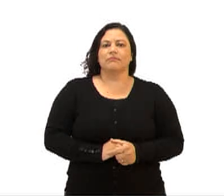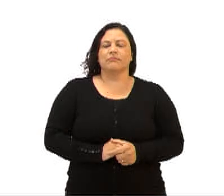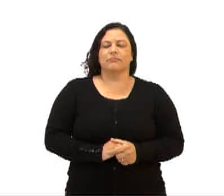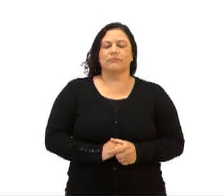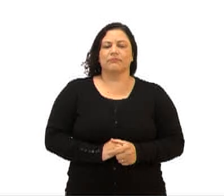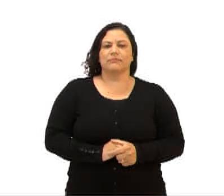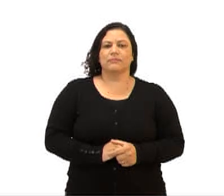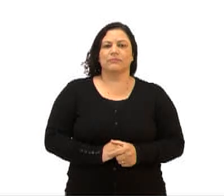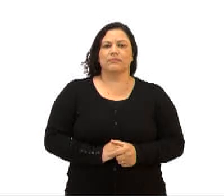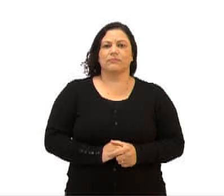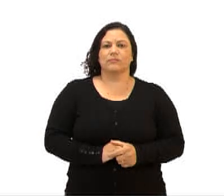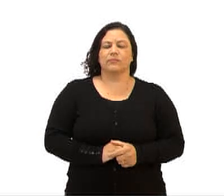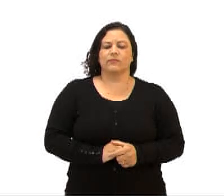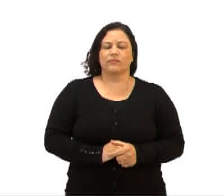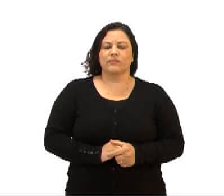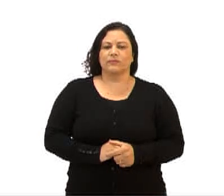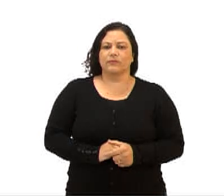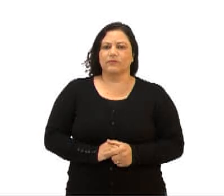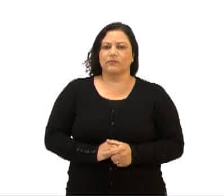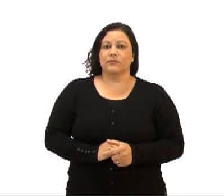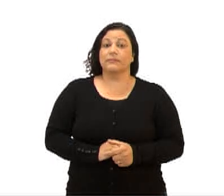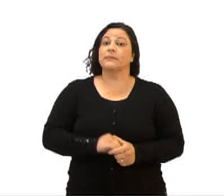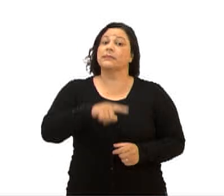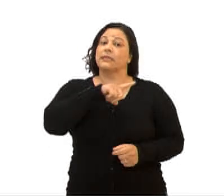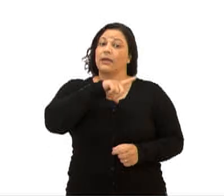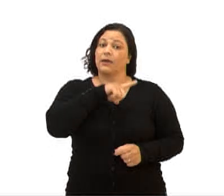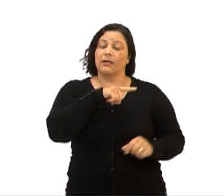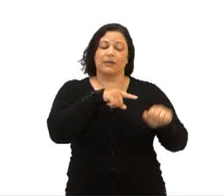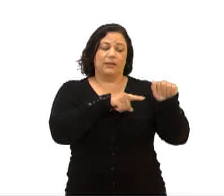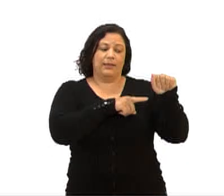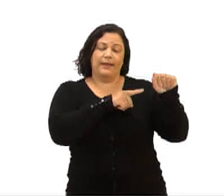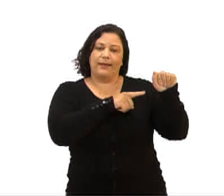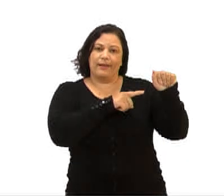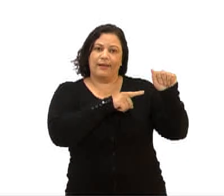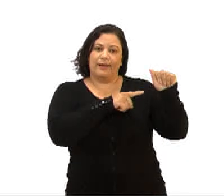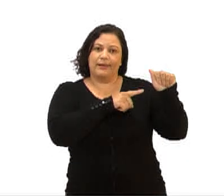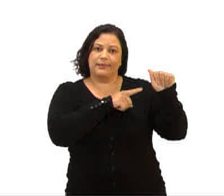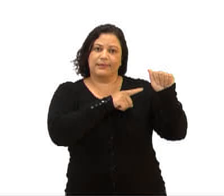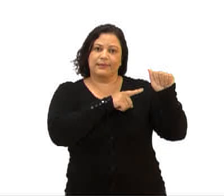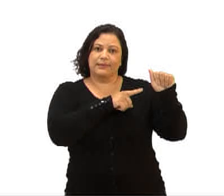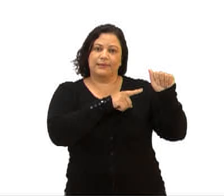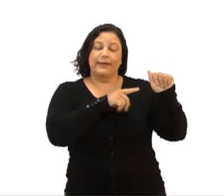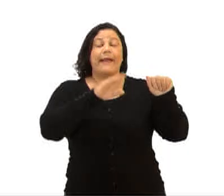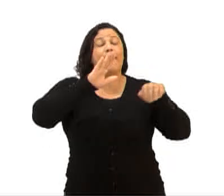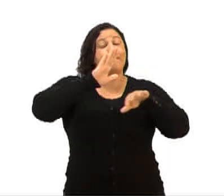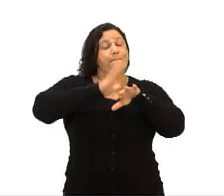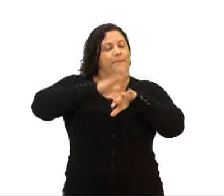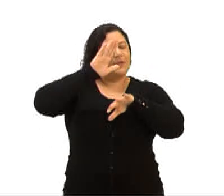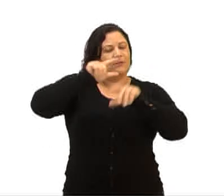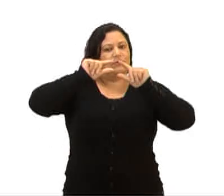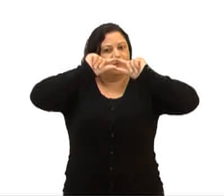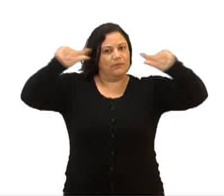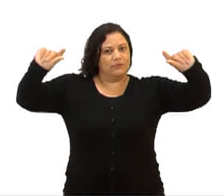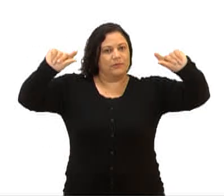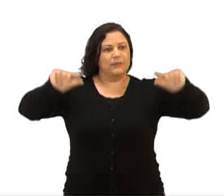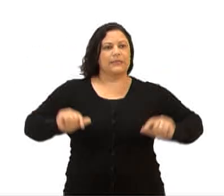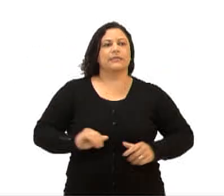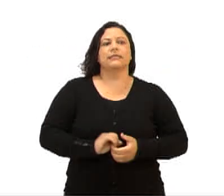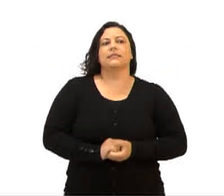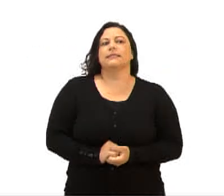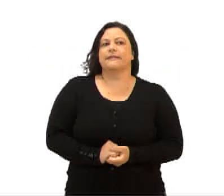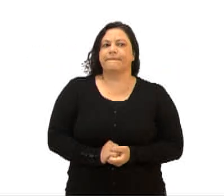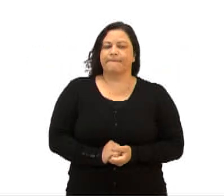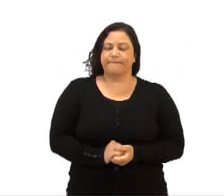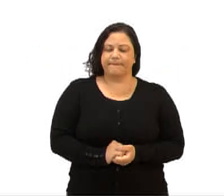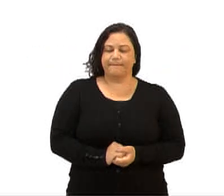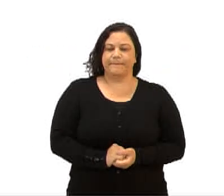present perfect tense. Aqui nós temos na letra A mais um provérbio. Ele diz assim, ó. Two words